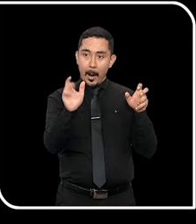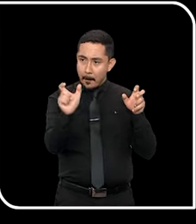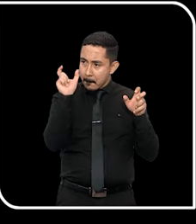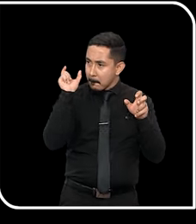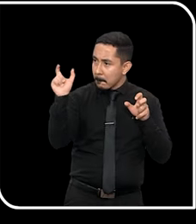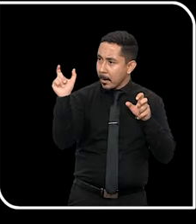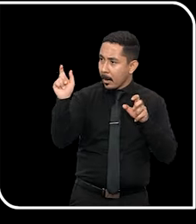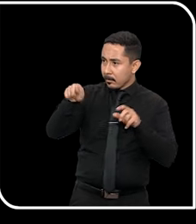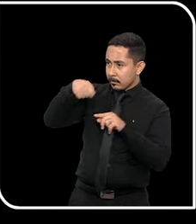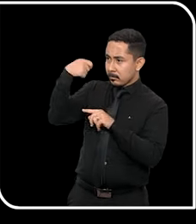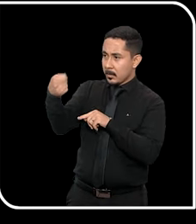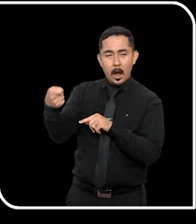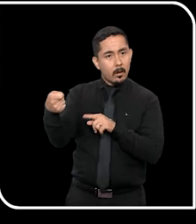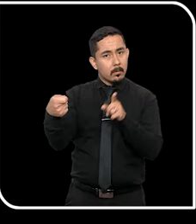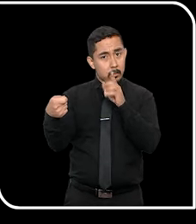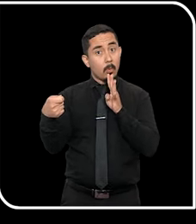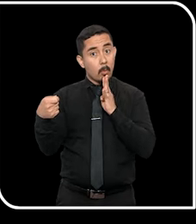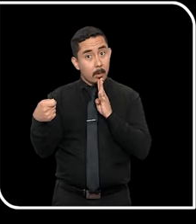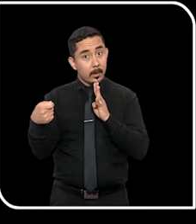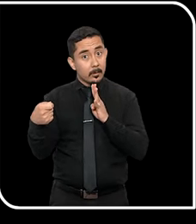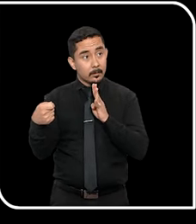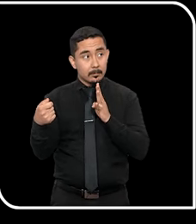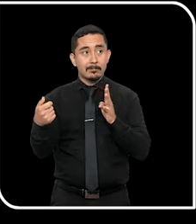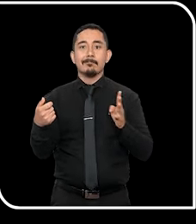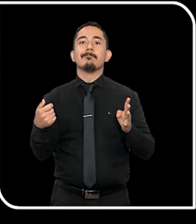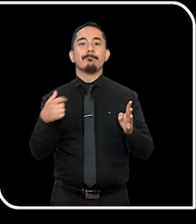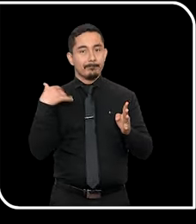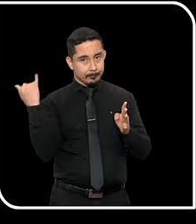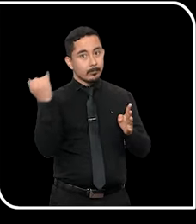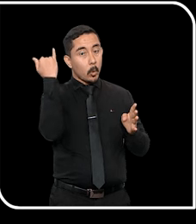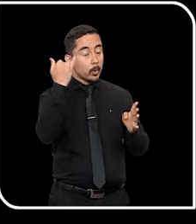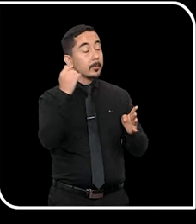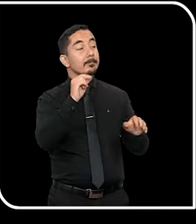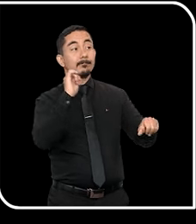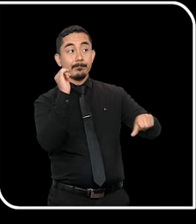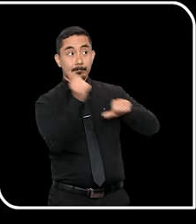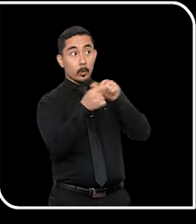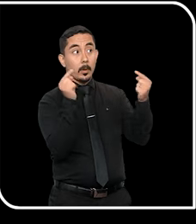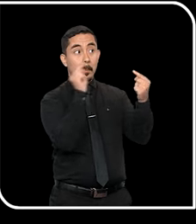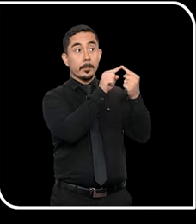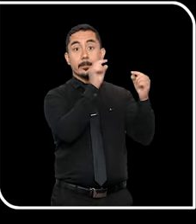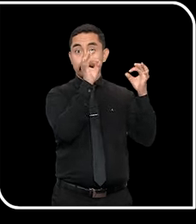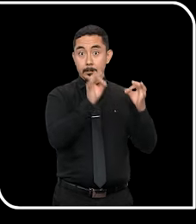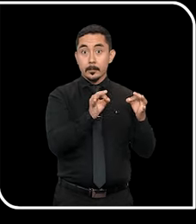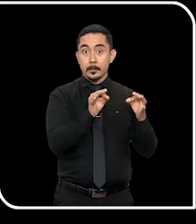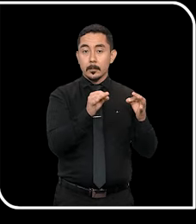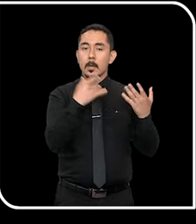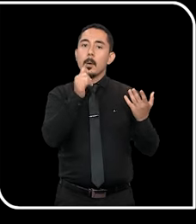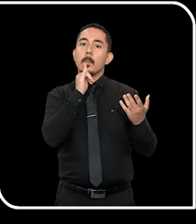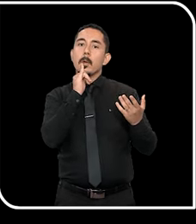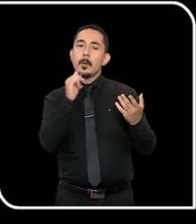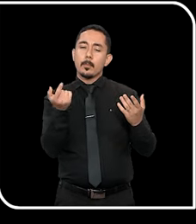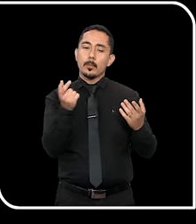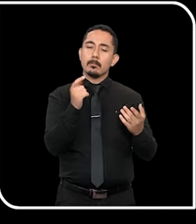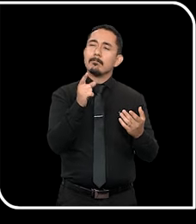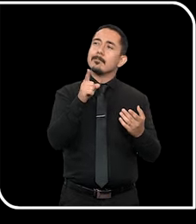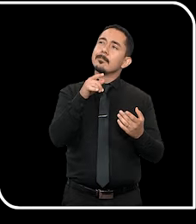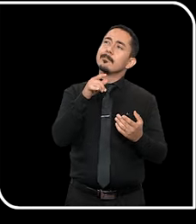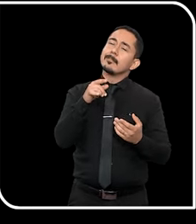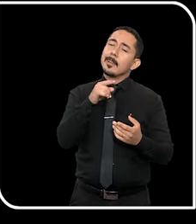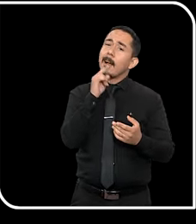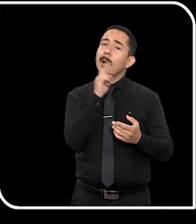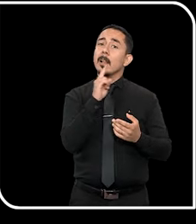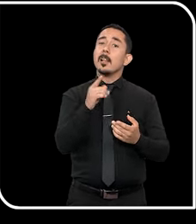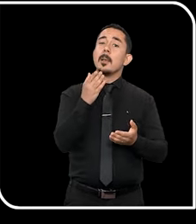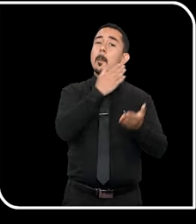existir então eu vou dar um exemplo que não tem a ver com capacitismo mas que talvez algumas mulheres né as pessoas vão se identificar